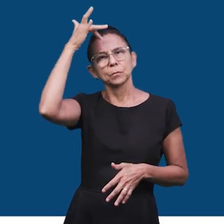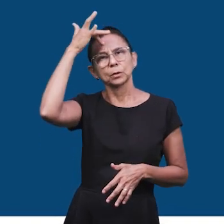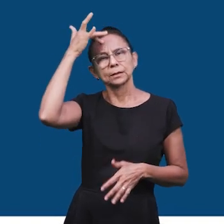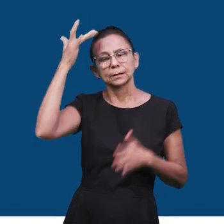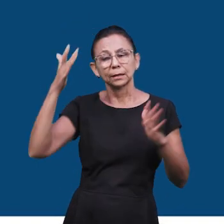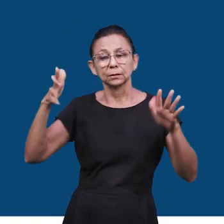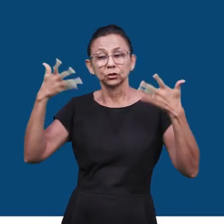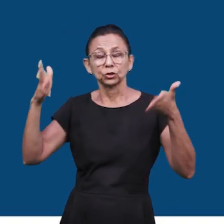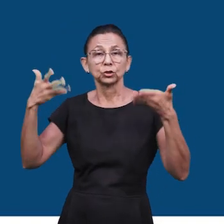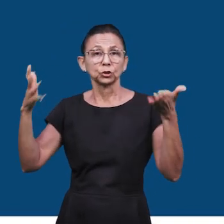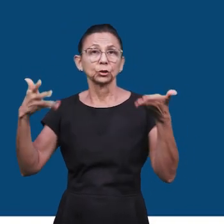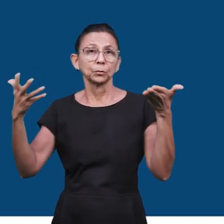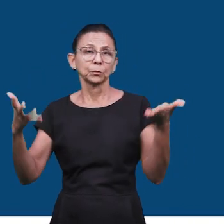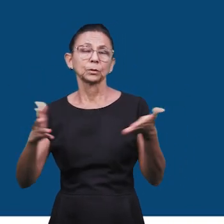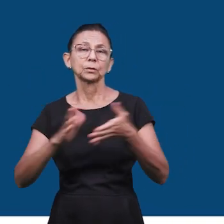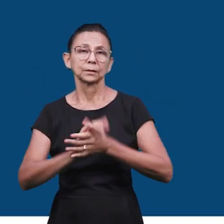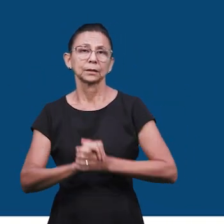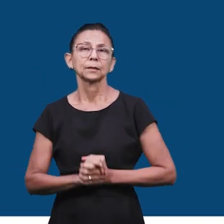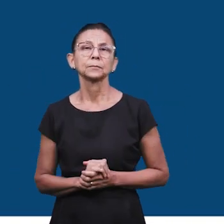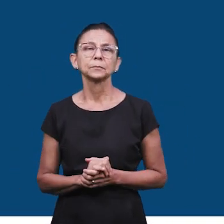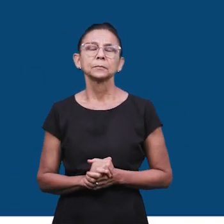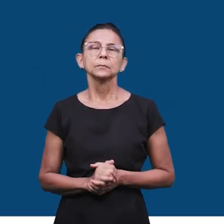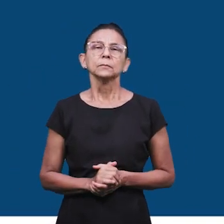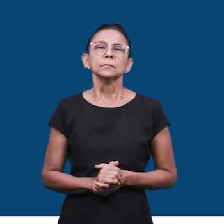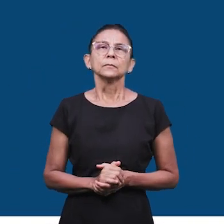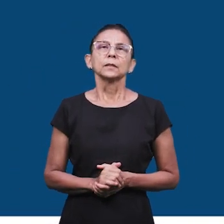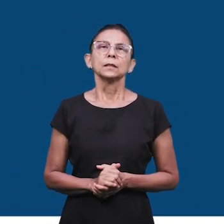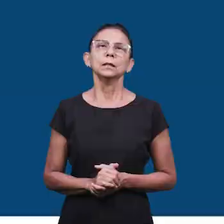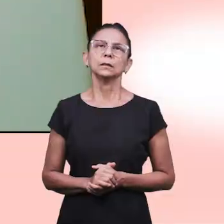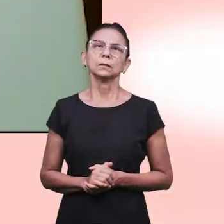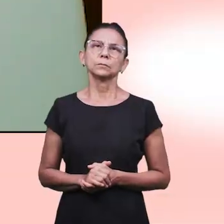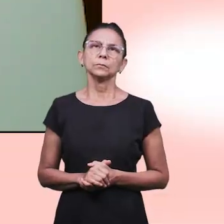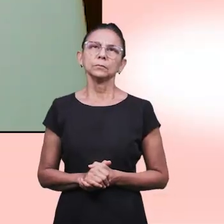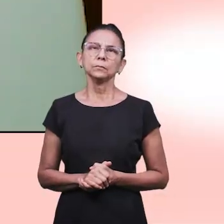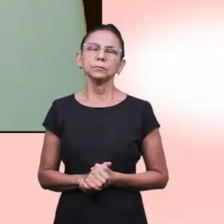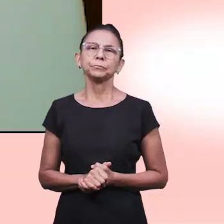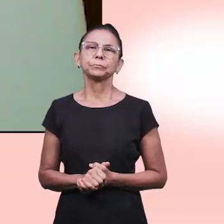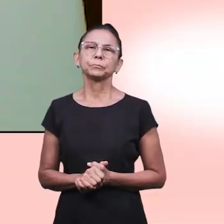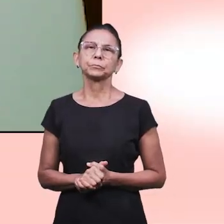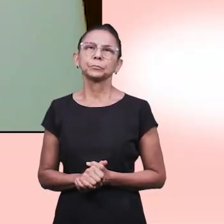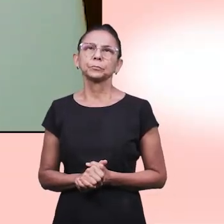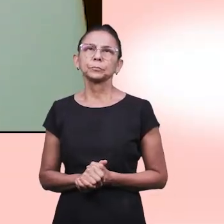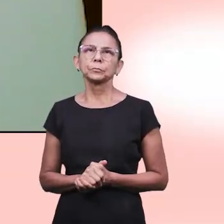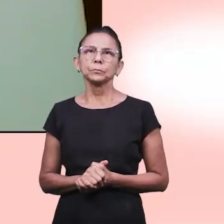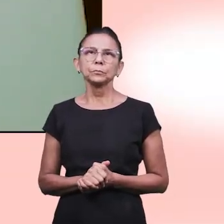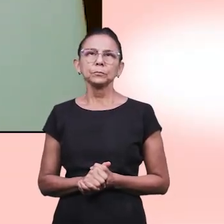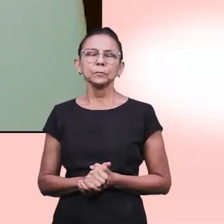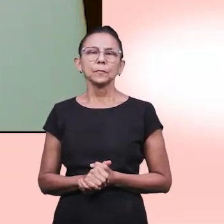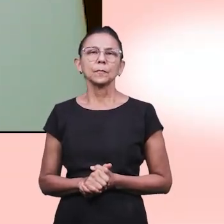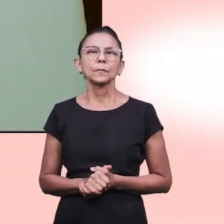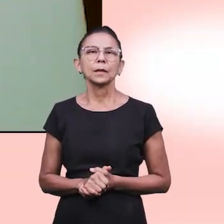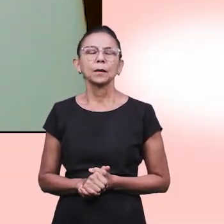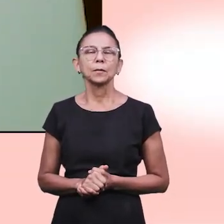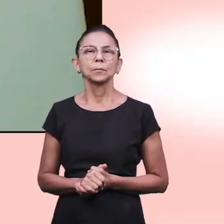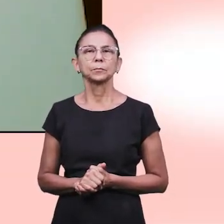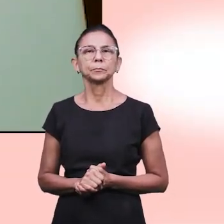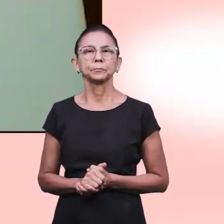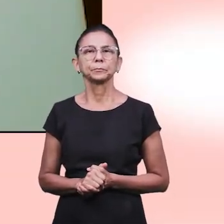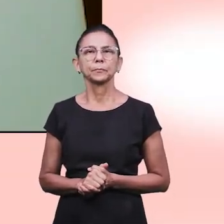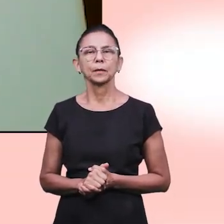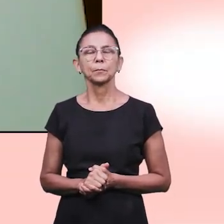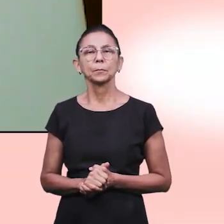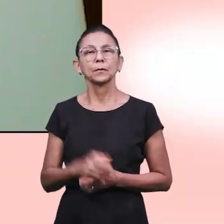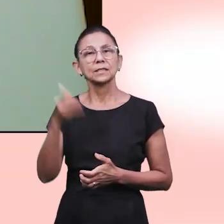que ajudam os idosos a estimular o cérebro. Palavra cruzada, né? Exercitar também a memória e protelar